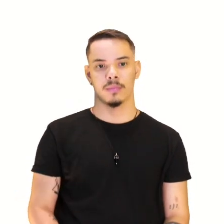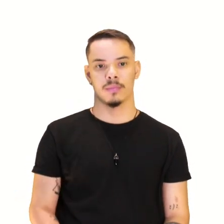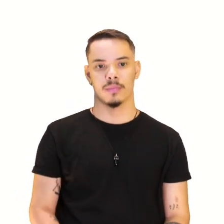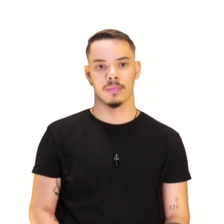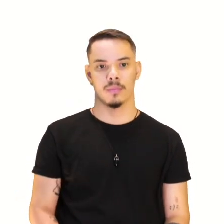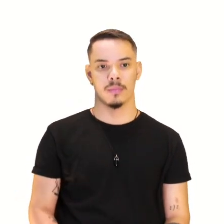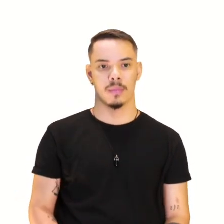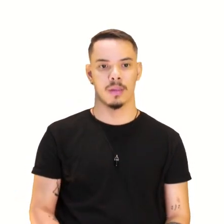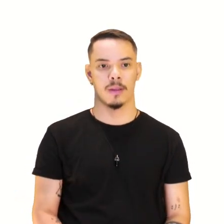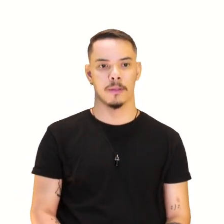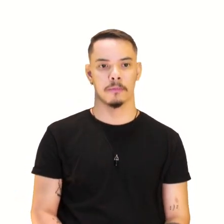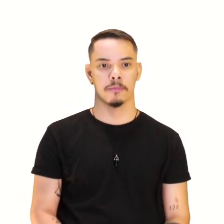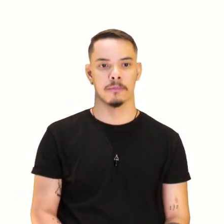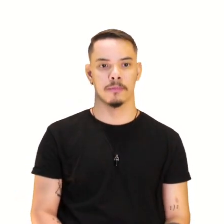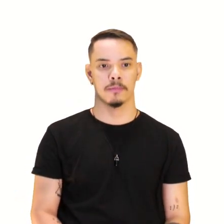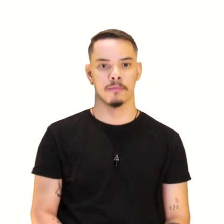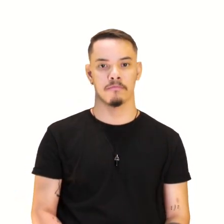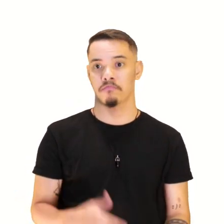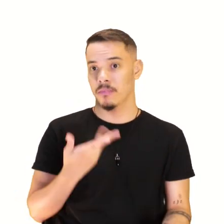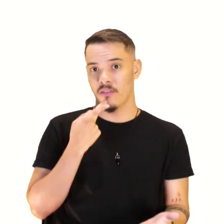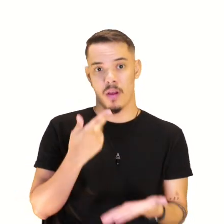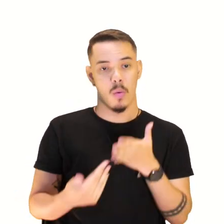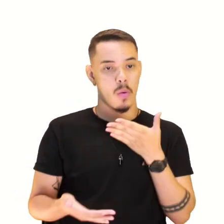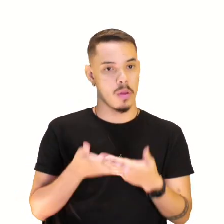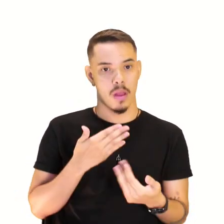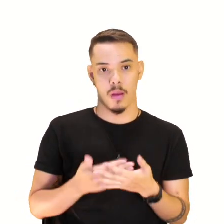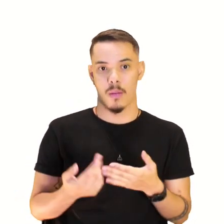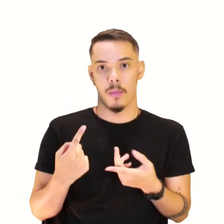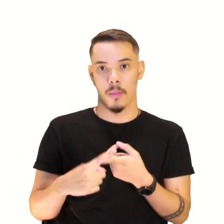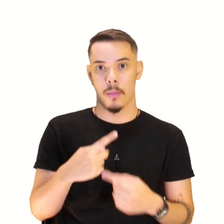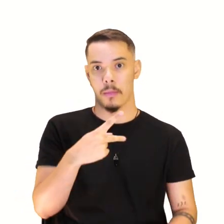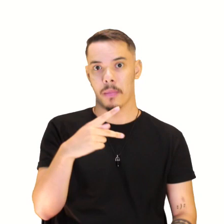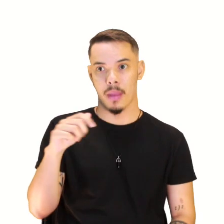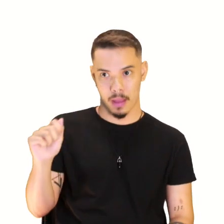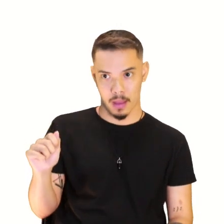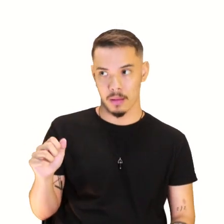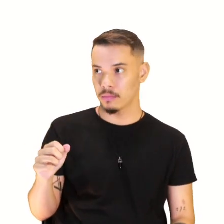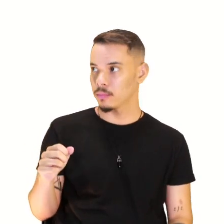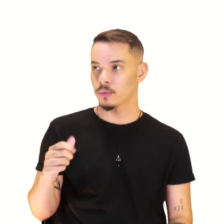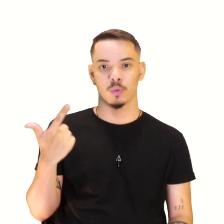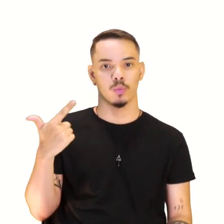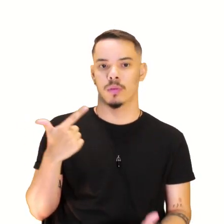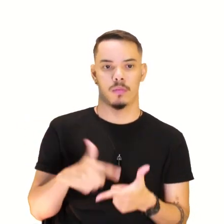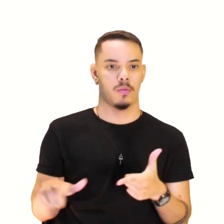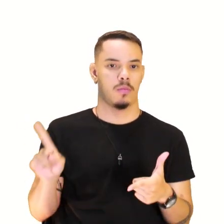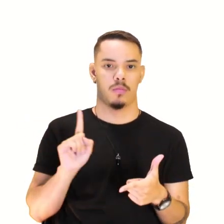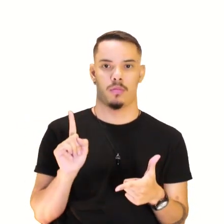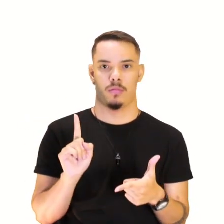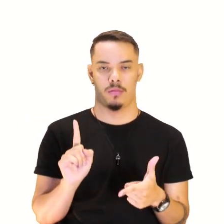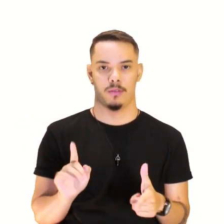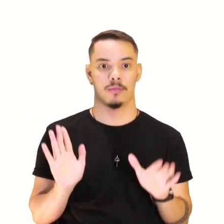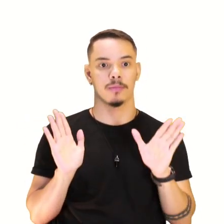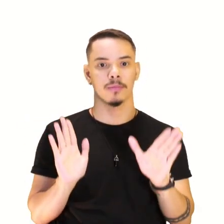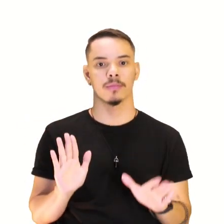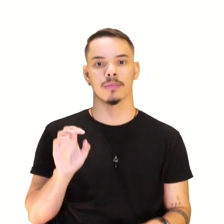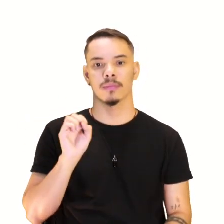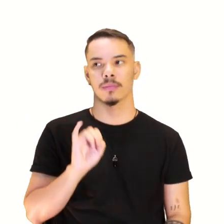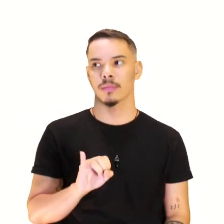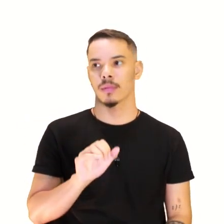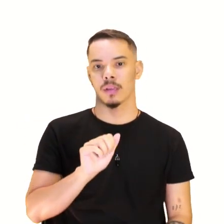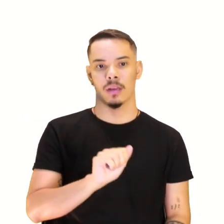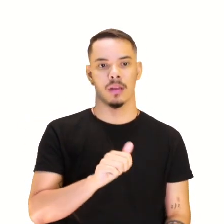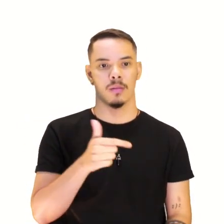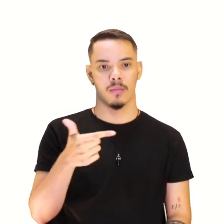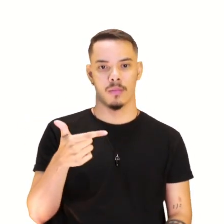mas a gente pode fazer qualquer um, né? Já que ele está dizendo que são progressões aritméticas, a gente não tem problema com isso não. Mas se a gente fizer o